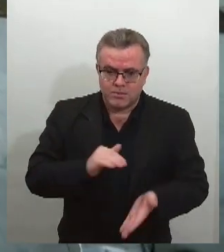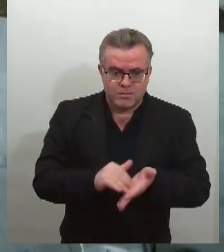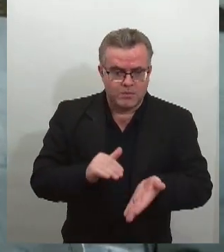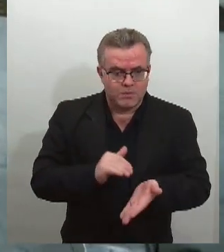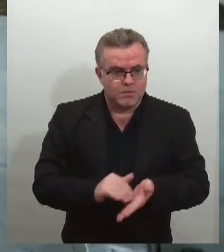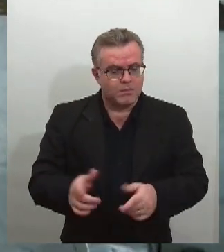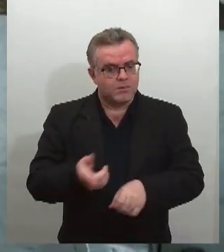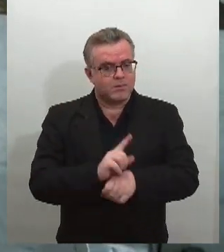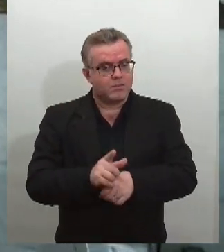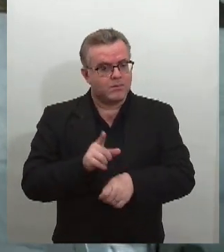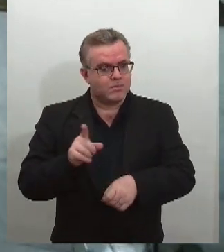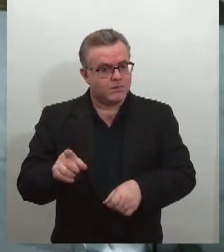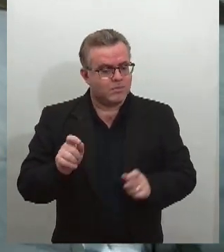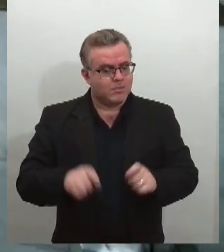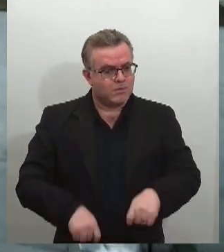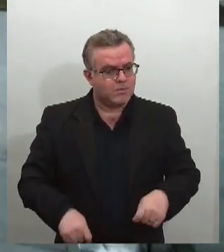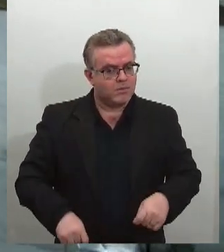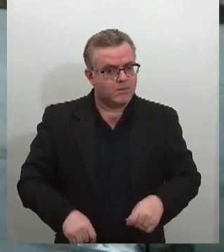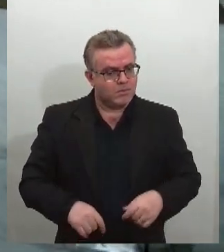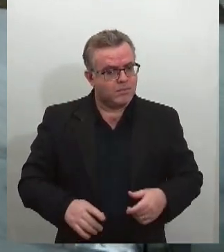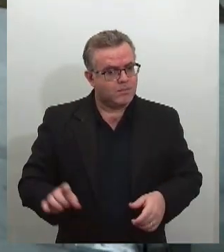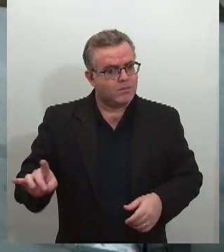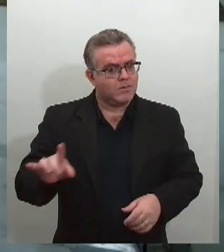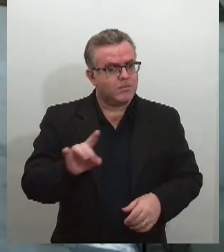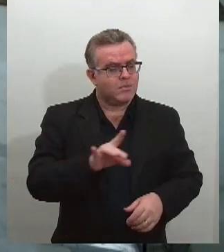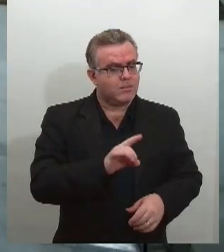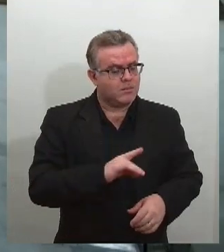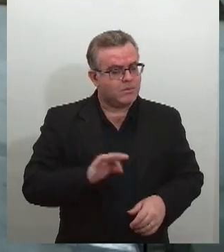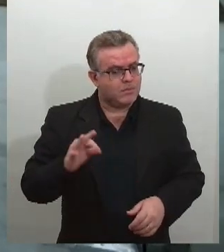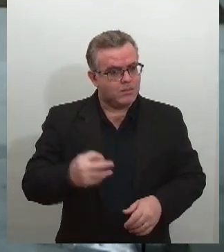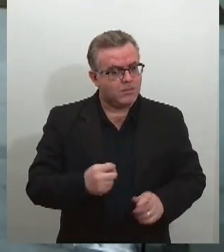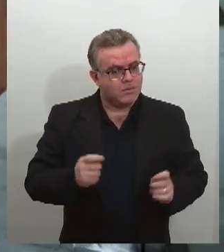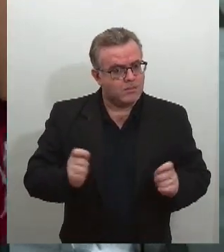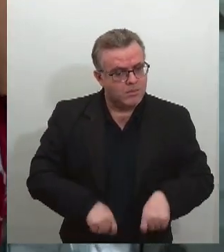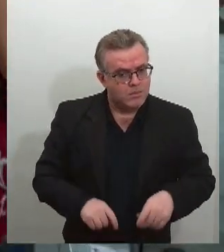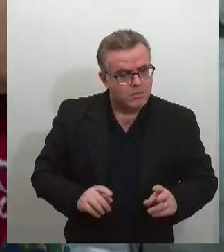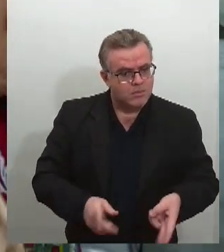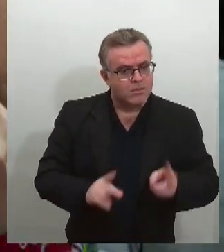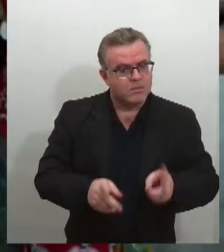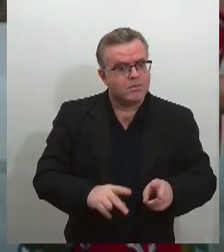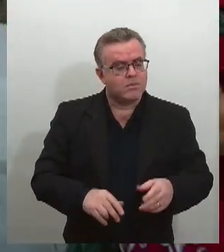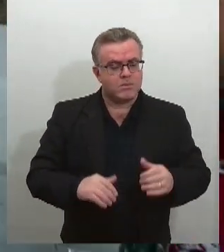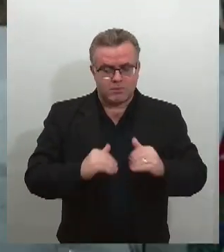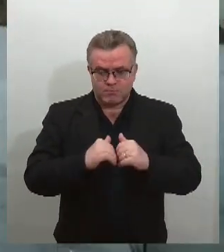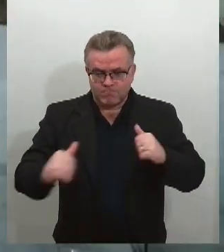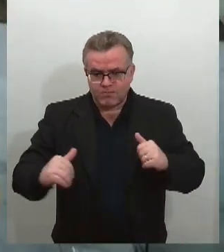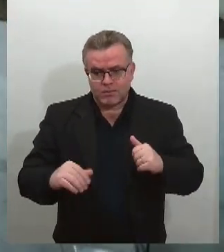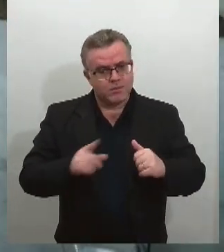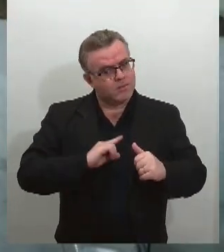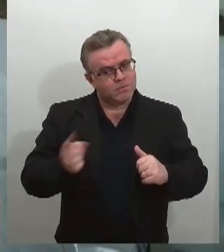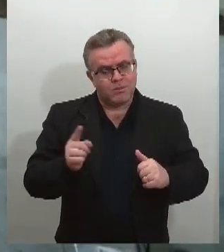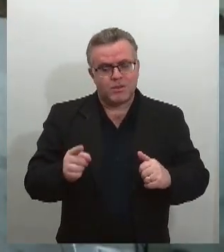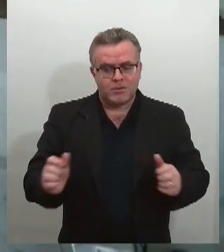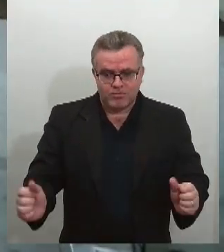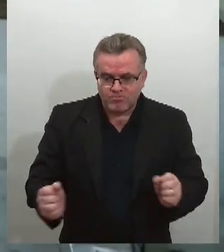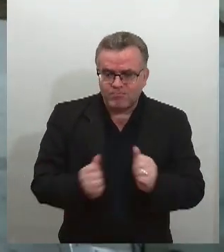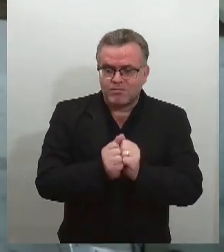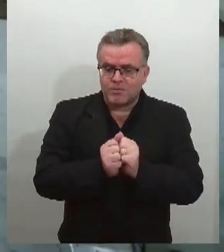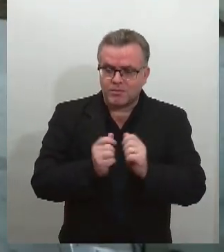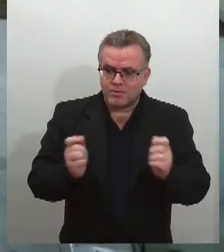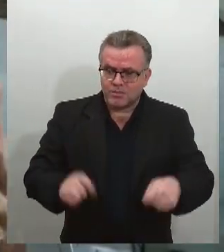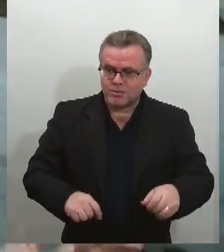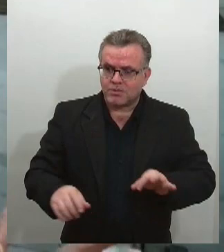ideal é que tivéssemos um gestor em cada uma das secretarias, porque de fato, sem eles fica muito difícil para nós, né, os gestores da